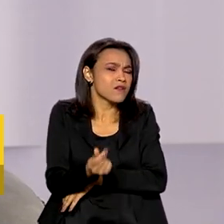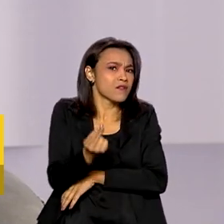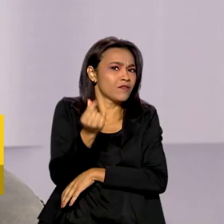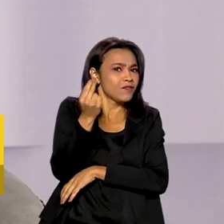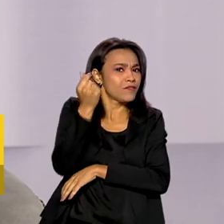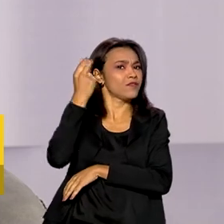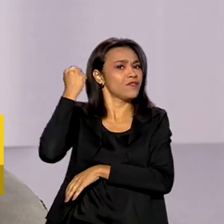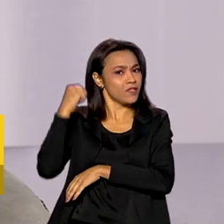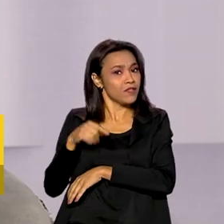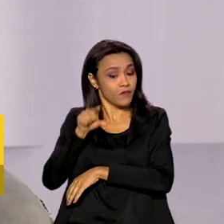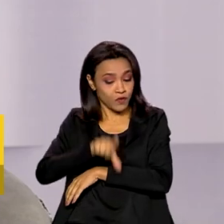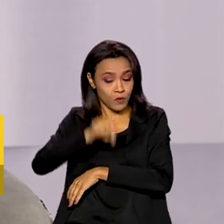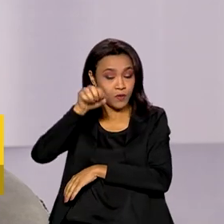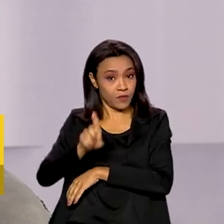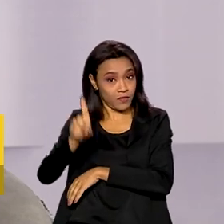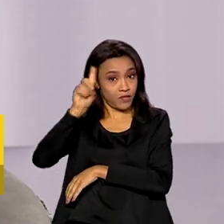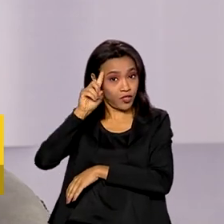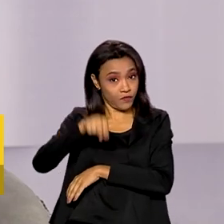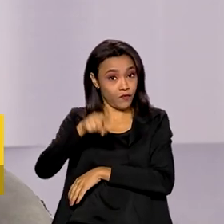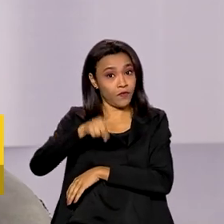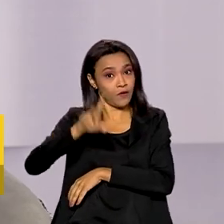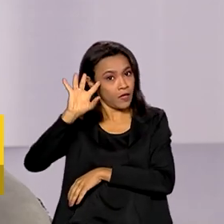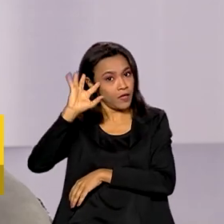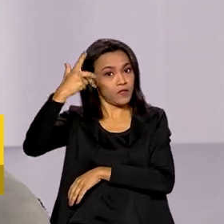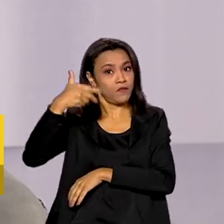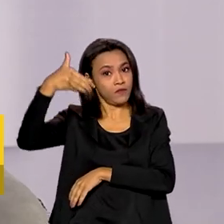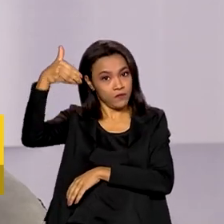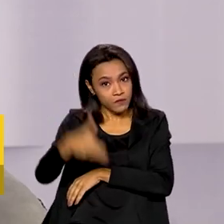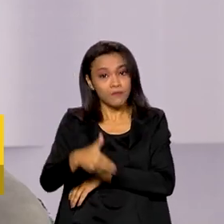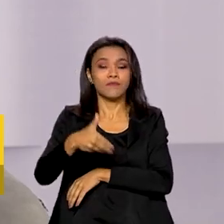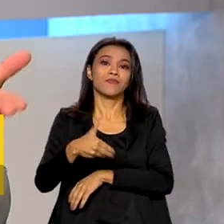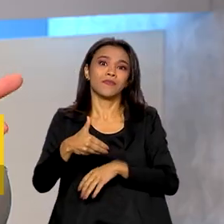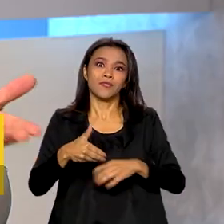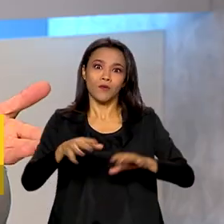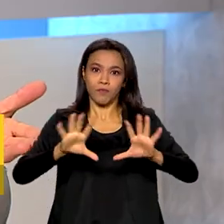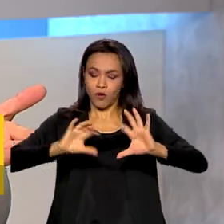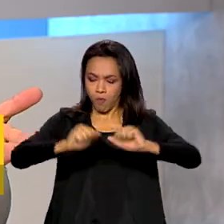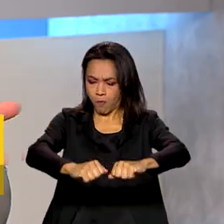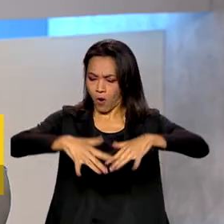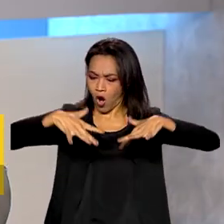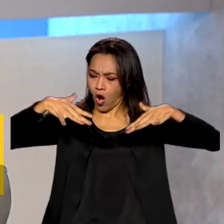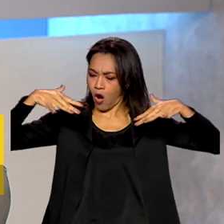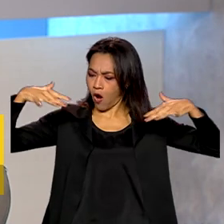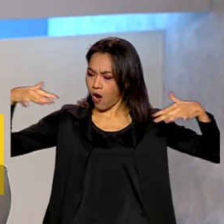Congresso. Então foi decidida pelo Congresso e era a data favorita de Pedro. São vários fatos, como o